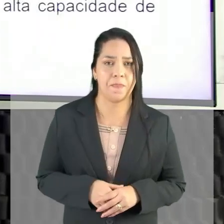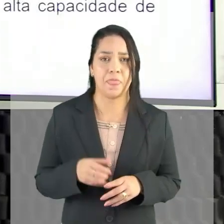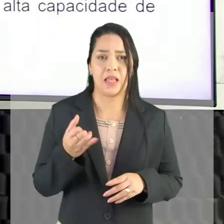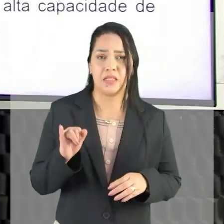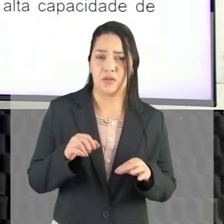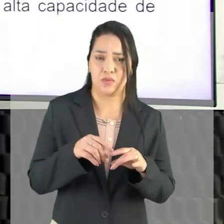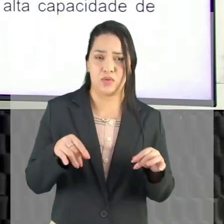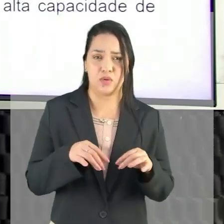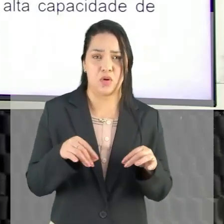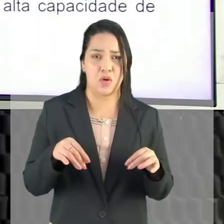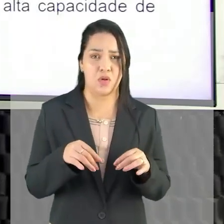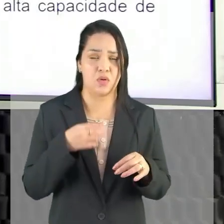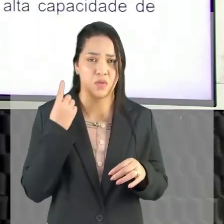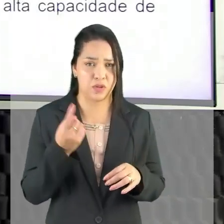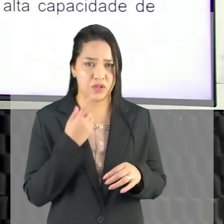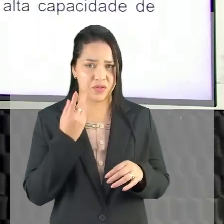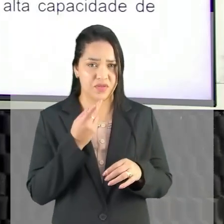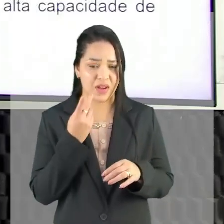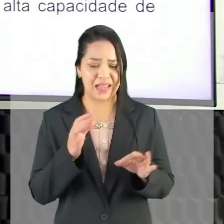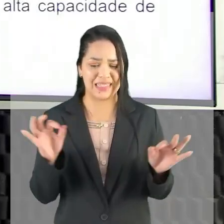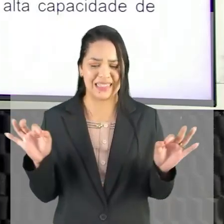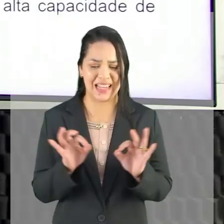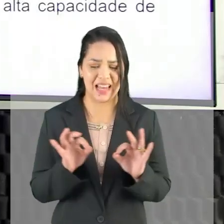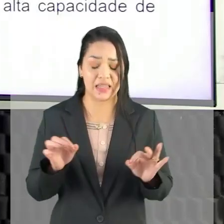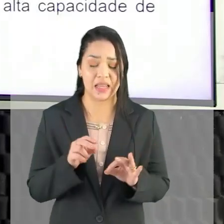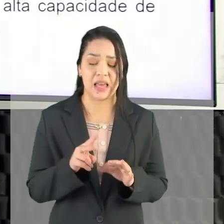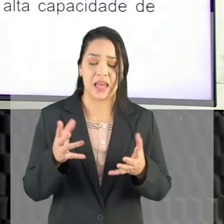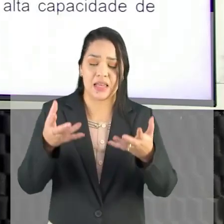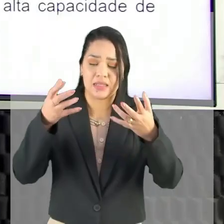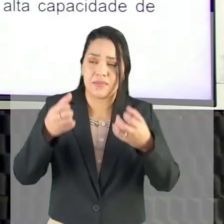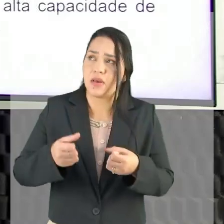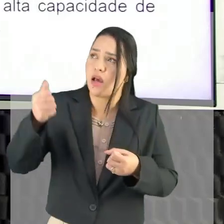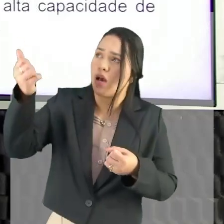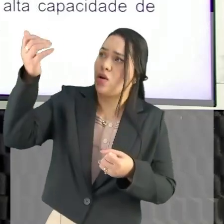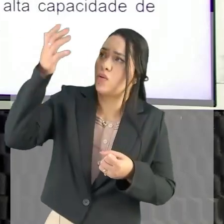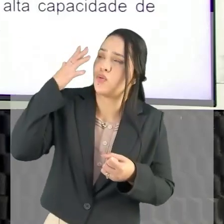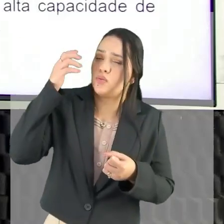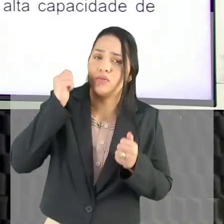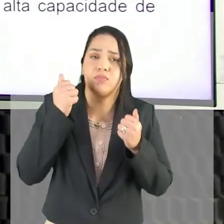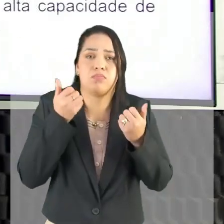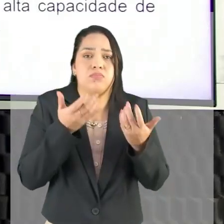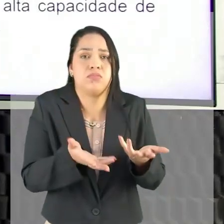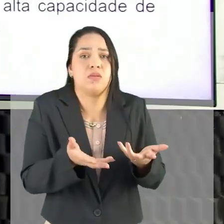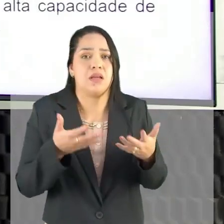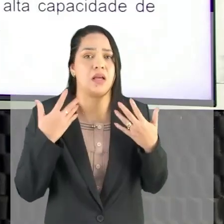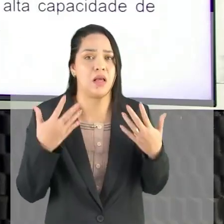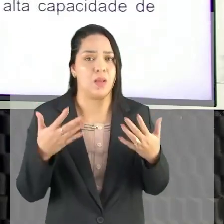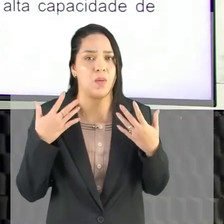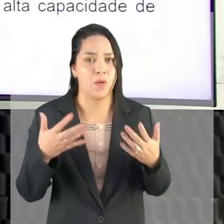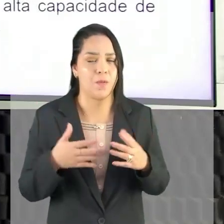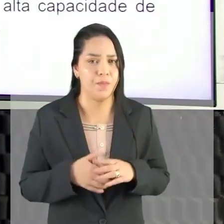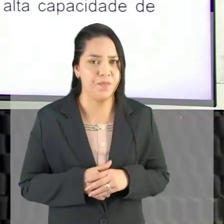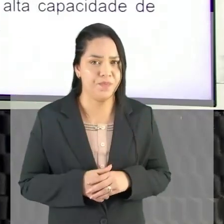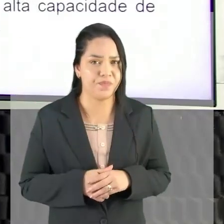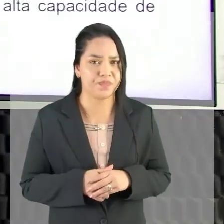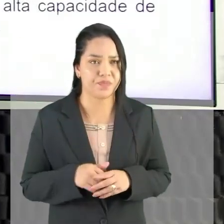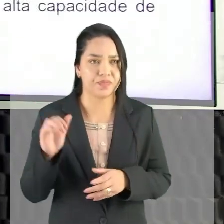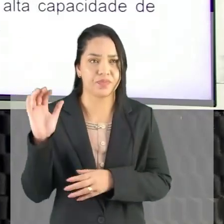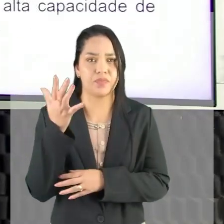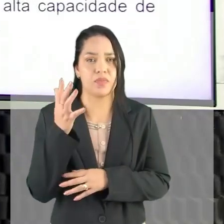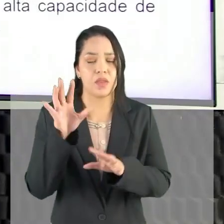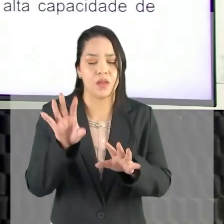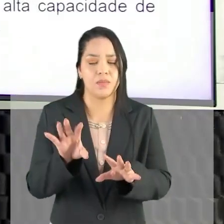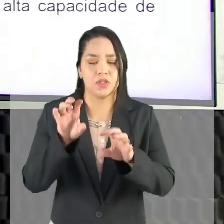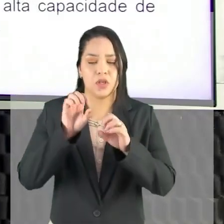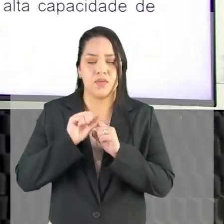o solo nu, como a gente chama, ele vai receber a luz solar e vai refletir calor. A vegetação, ela